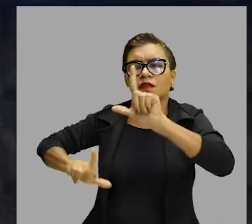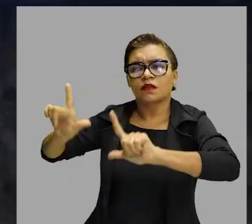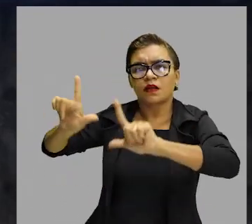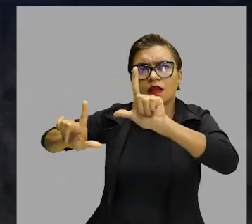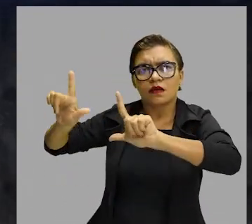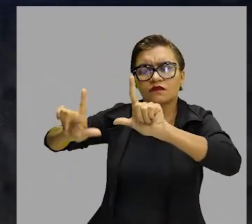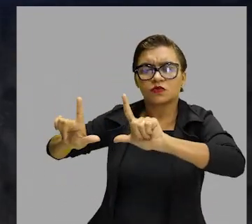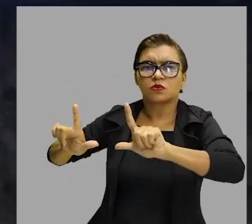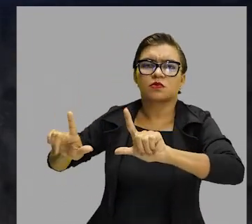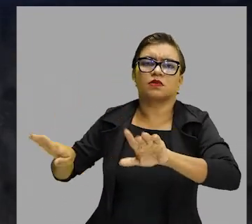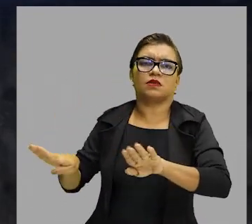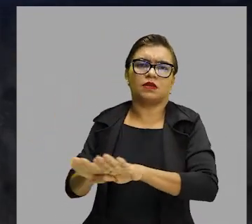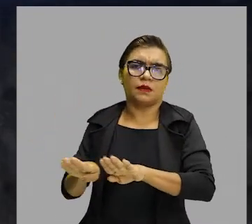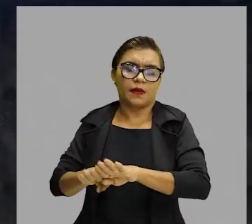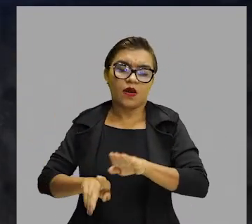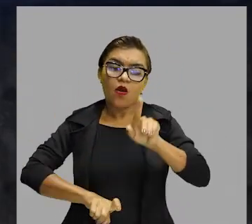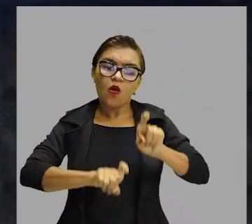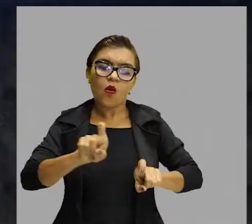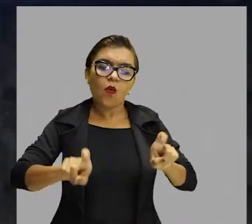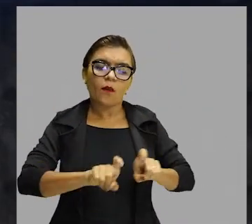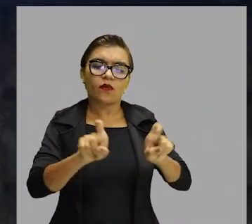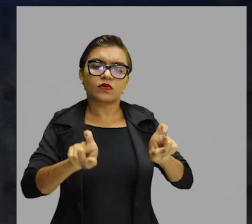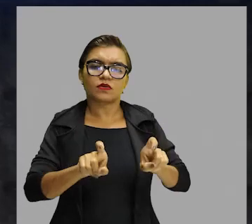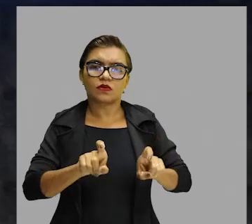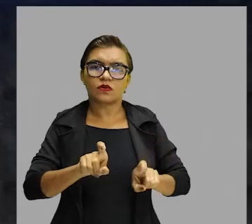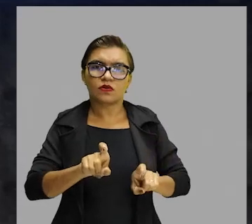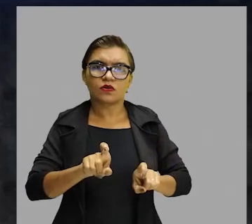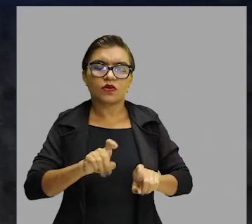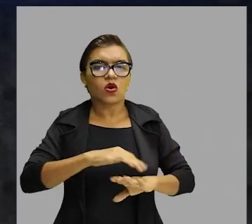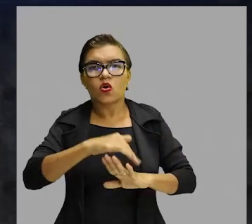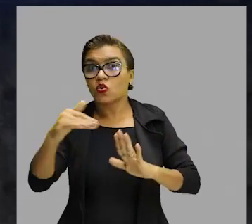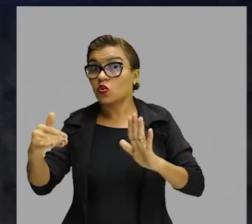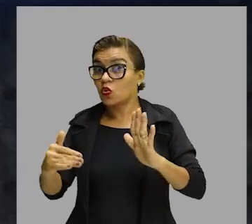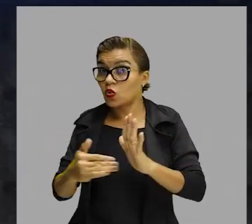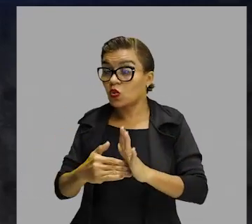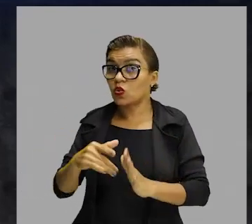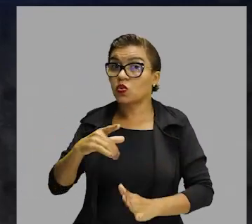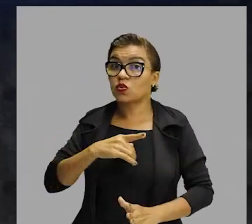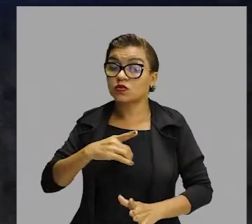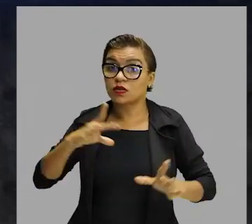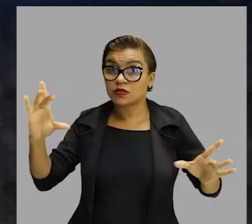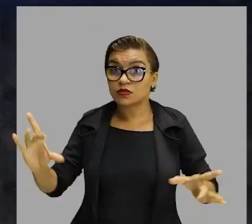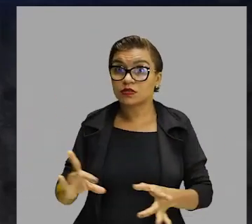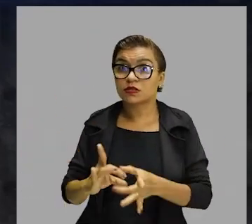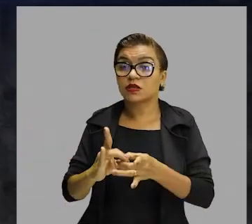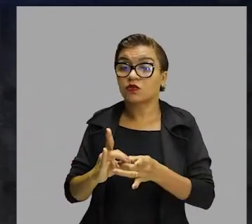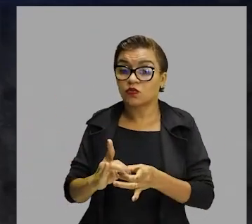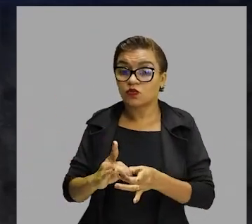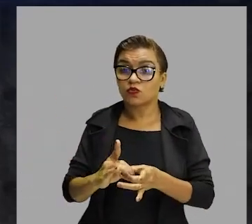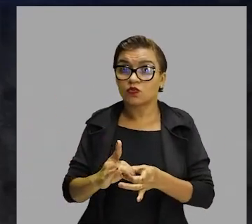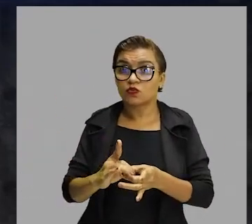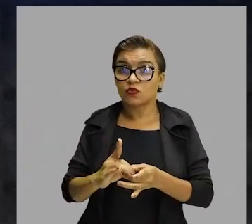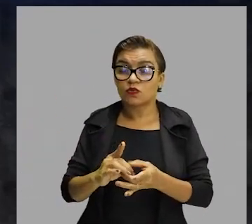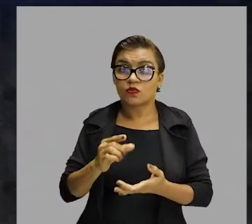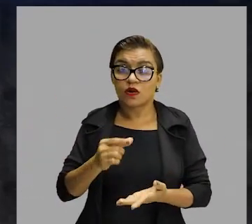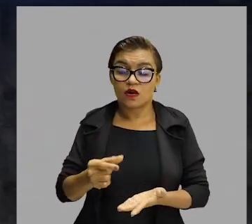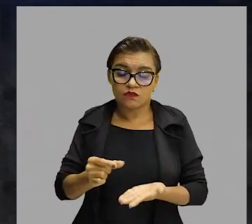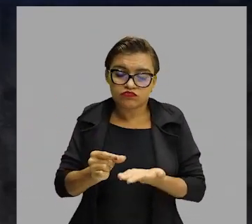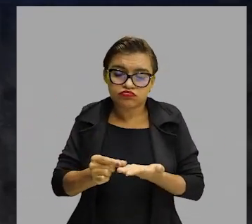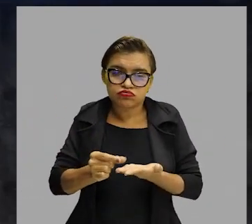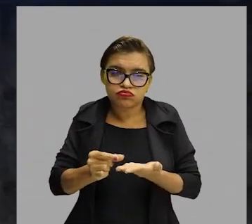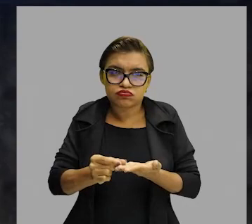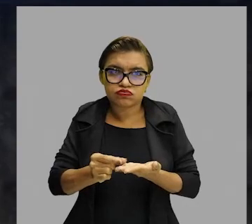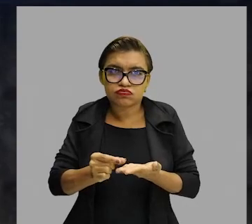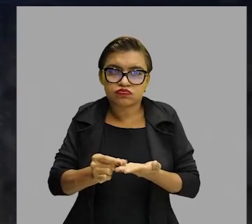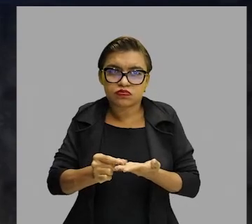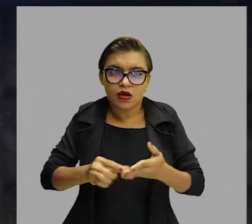nos computadores. Então, todos eles têm esse circuito integrado, okay? Esse nanocircuito integrado